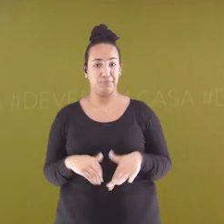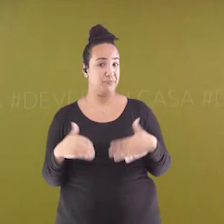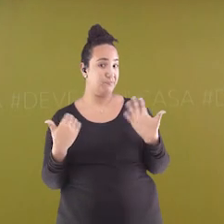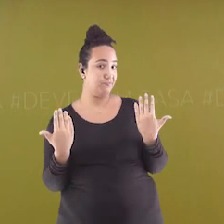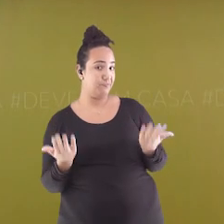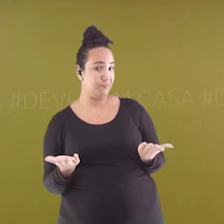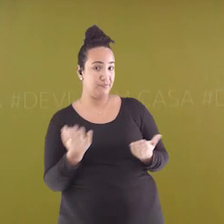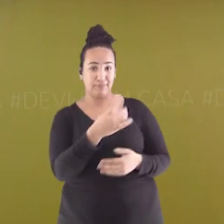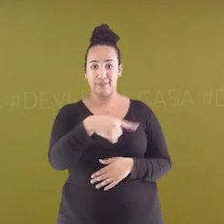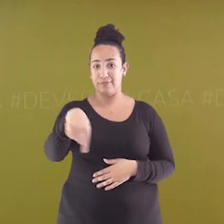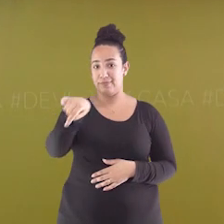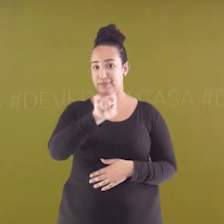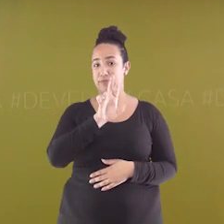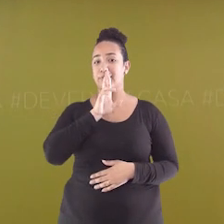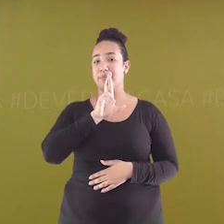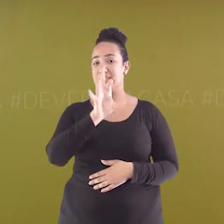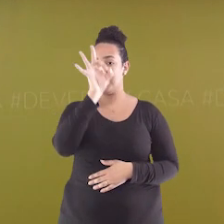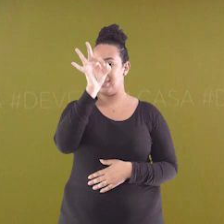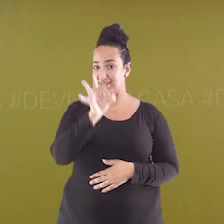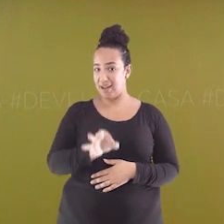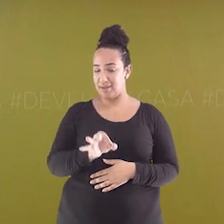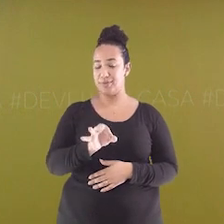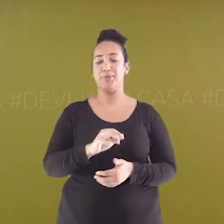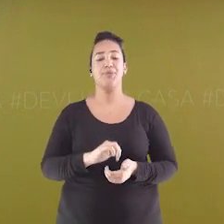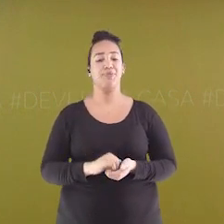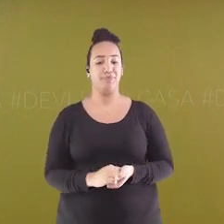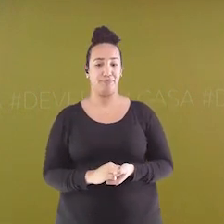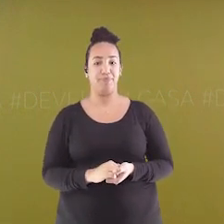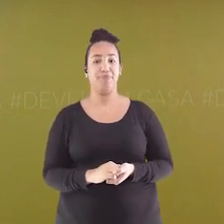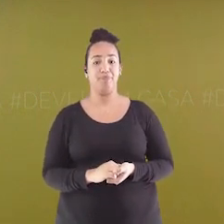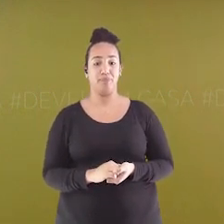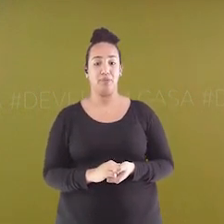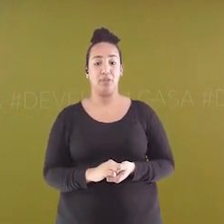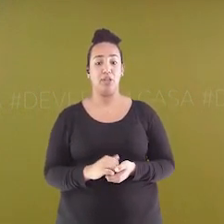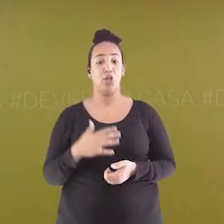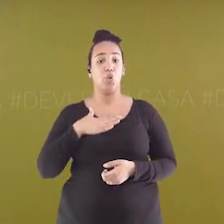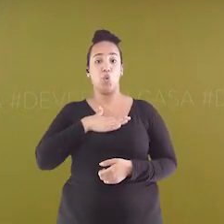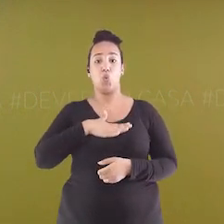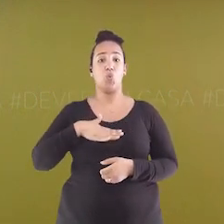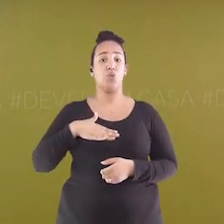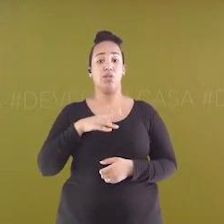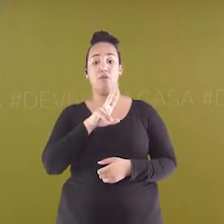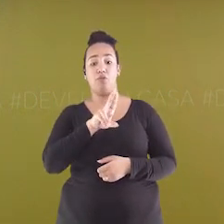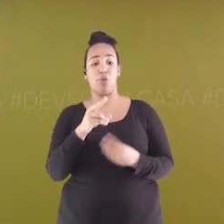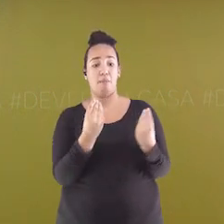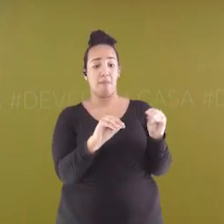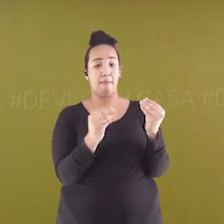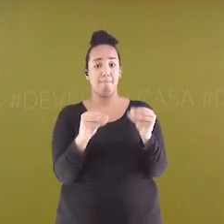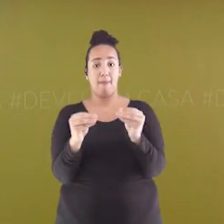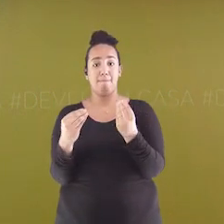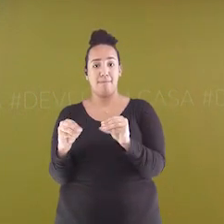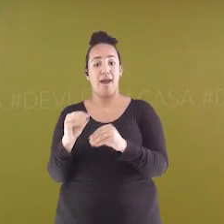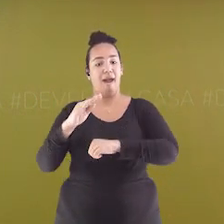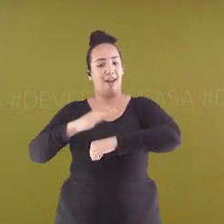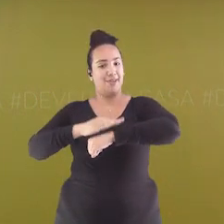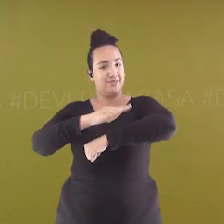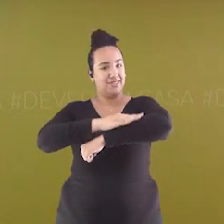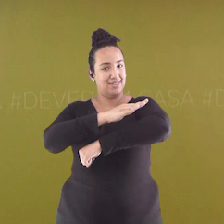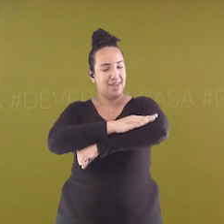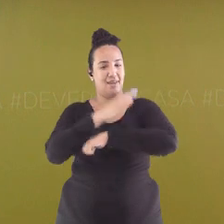Bom, e aí? Será que vocês acertaram? Bom, quem adorava etiquetar tudo era o sapo